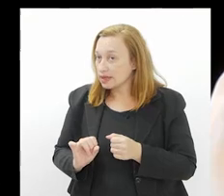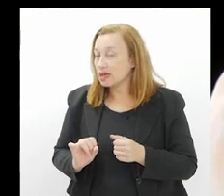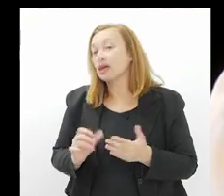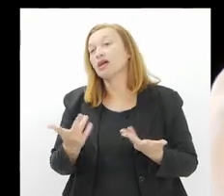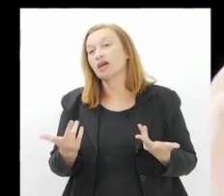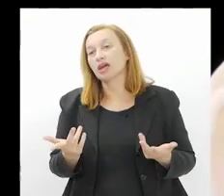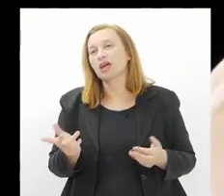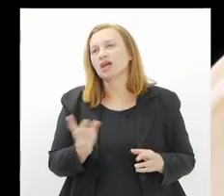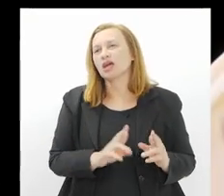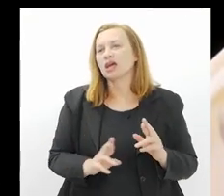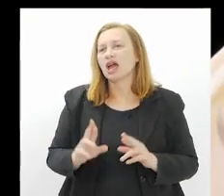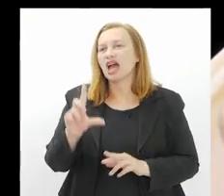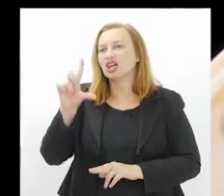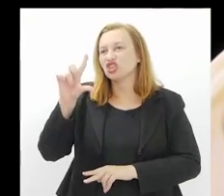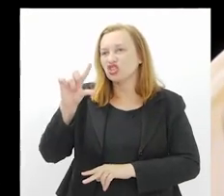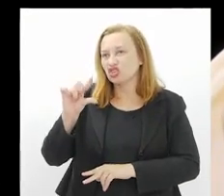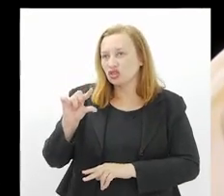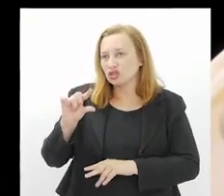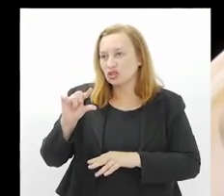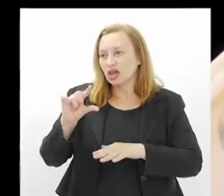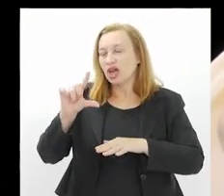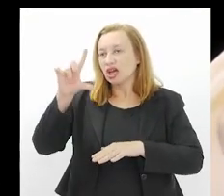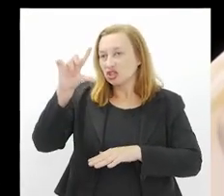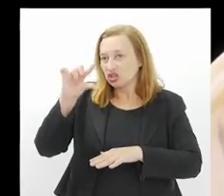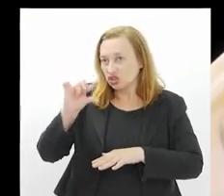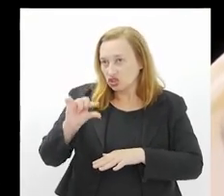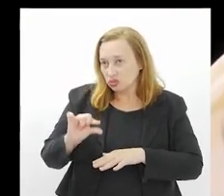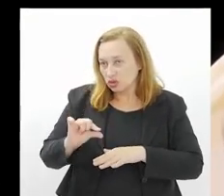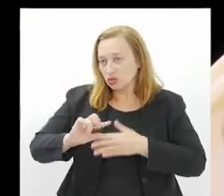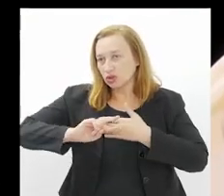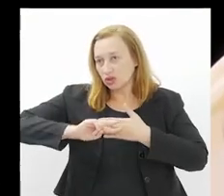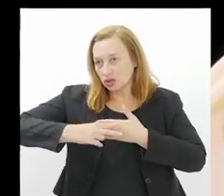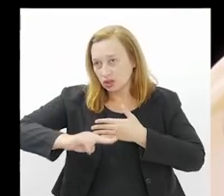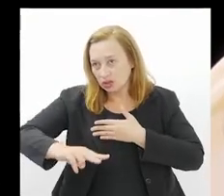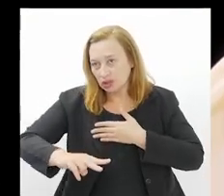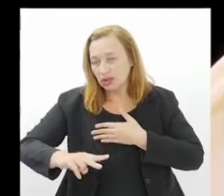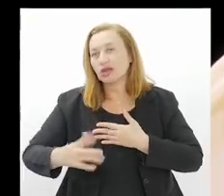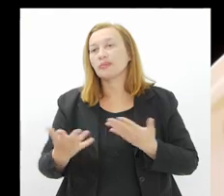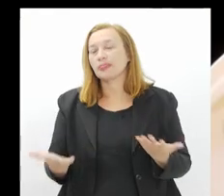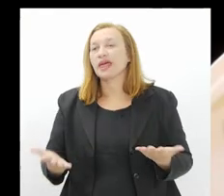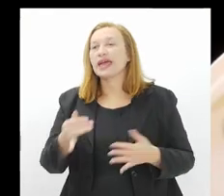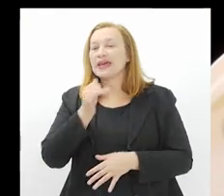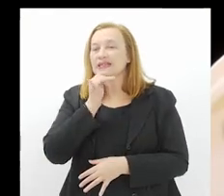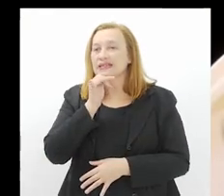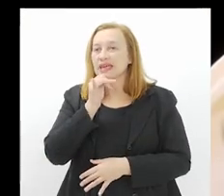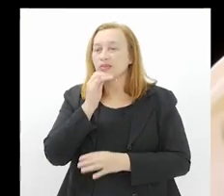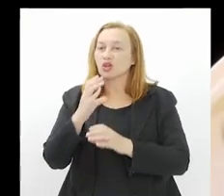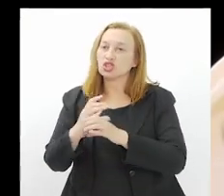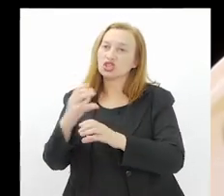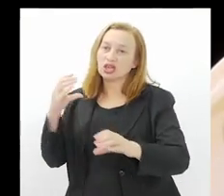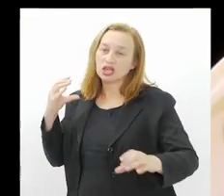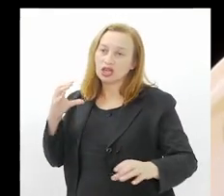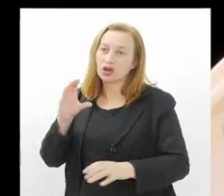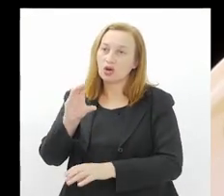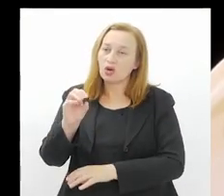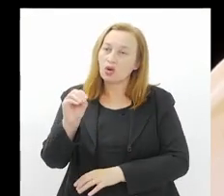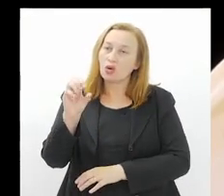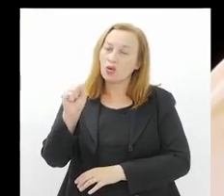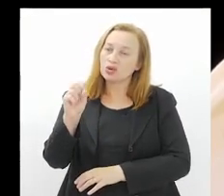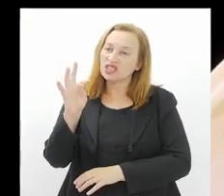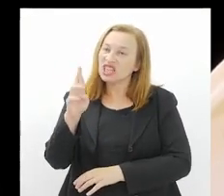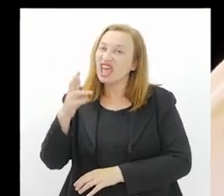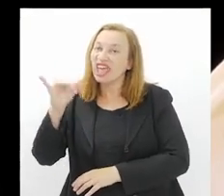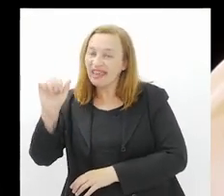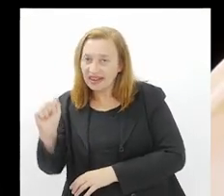feito no que diz respeito a diminuir esses efeitos, né? Por exemplo, engenharia costeira, né, de você